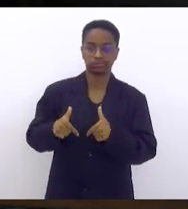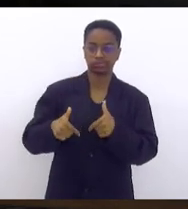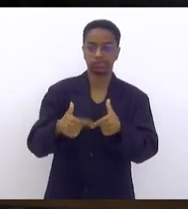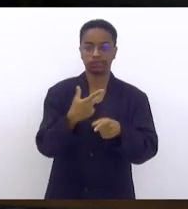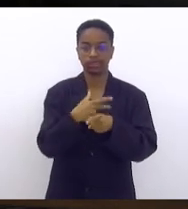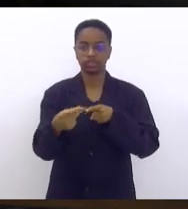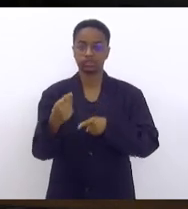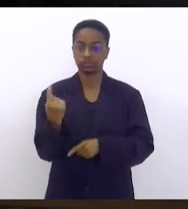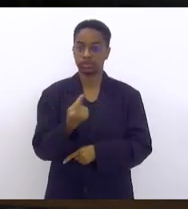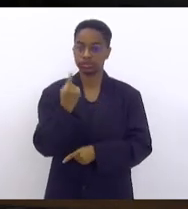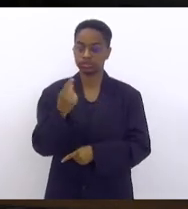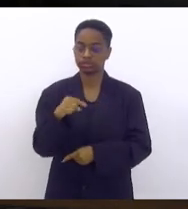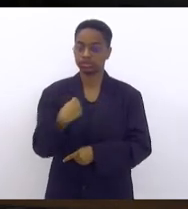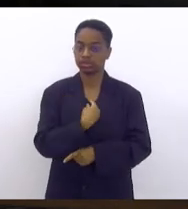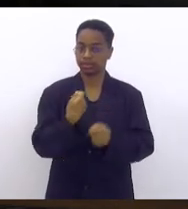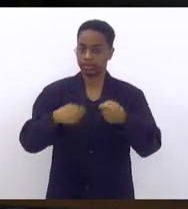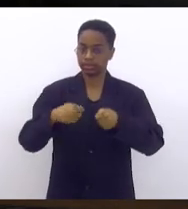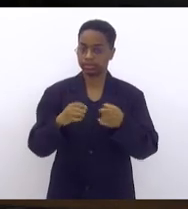gente tem que estar junto,